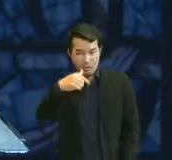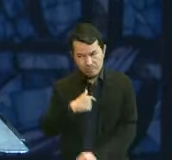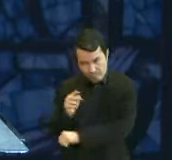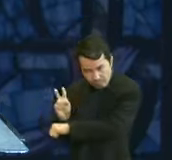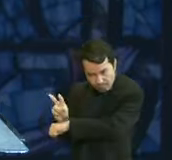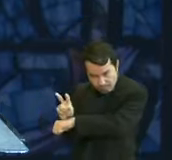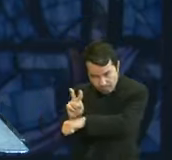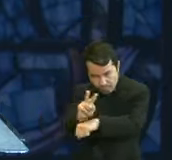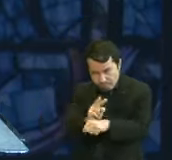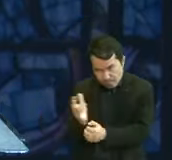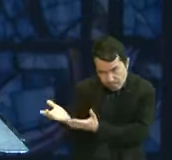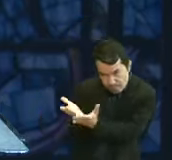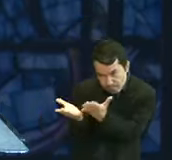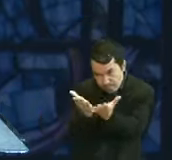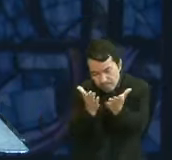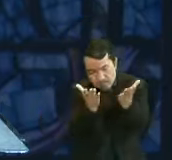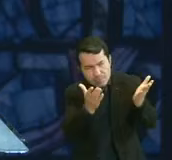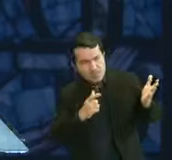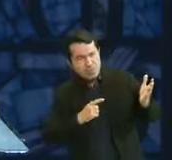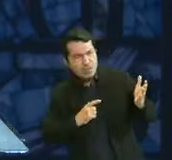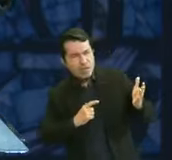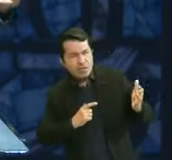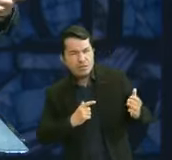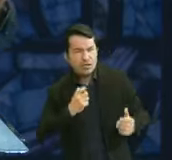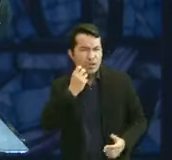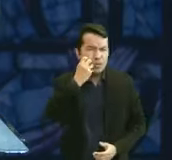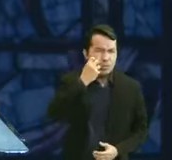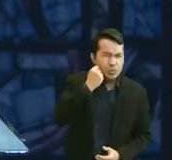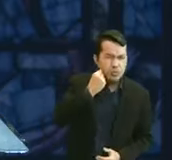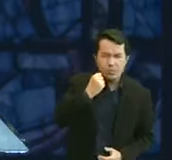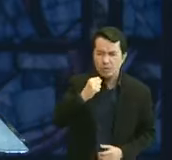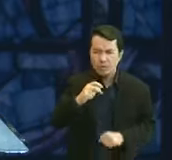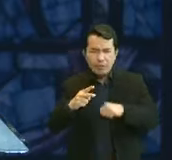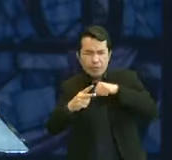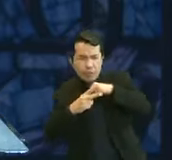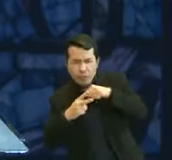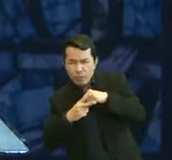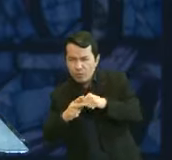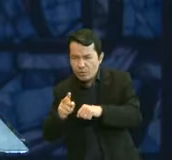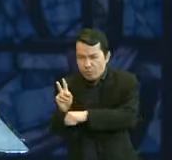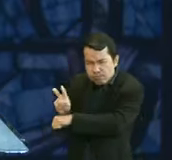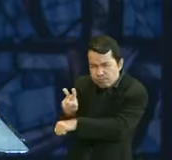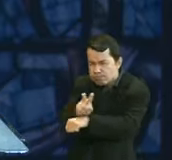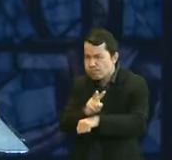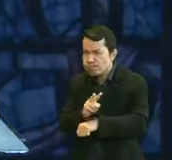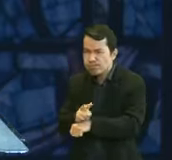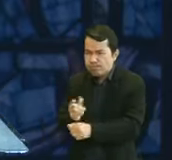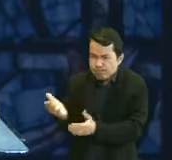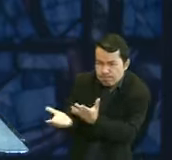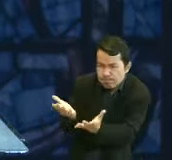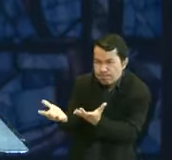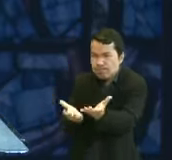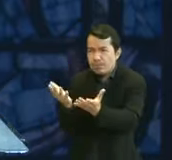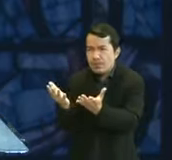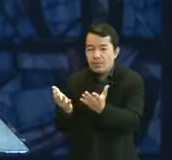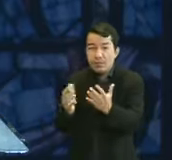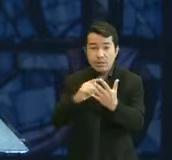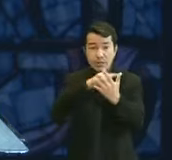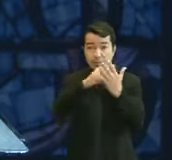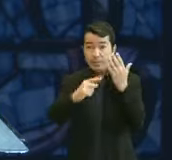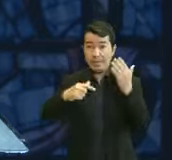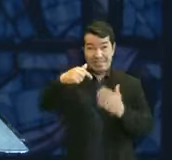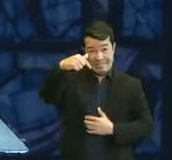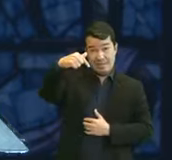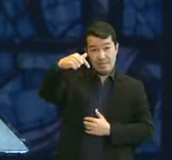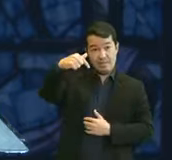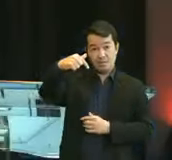dos órfãos, cuidar das viúvas, cuidar da igreja. E Estevão estava entre esses que foram